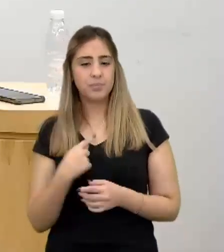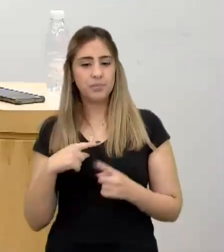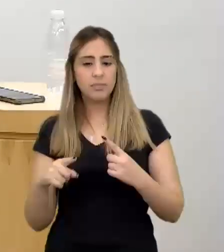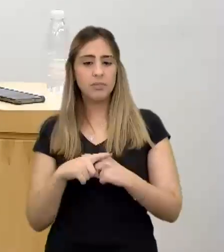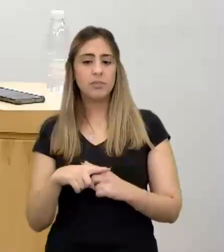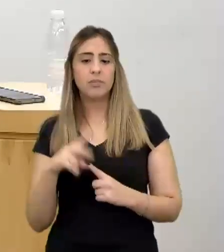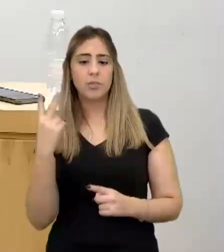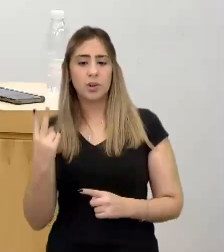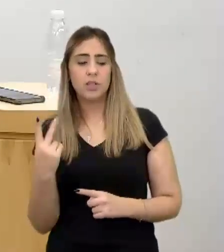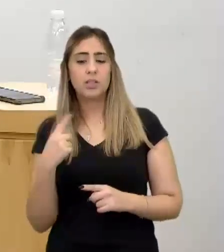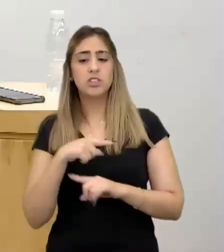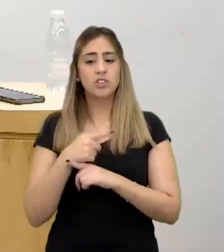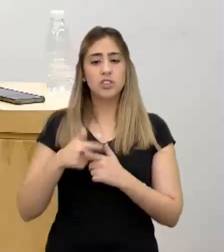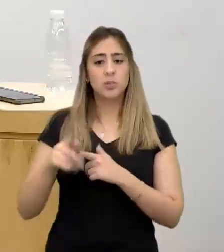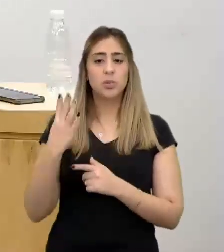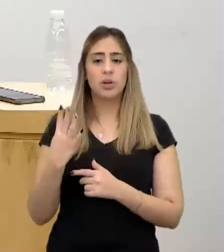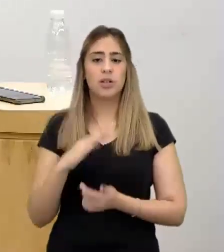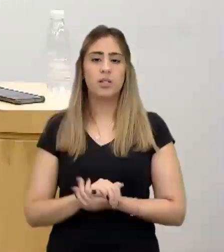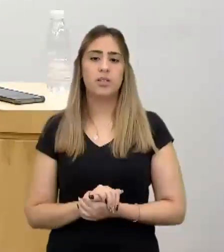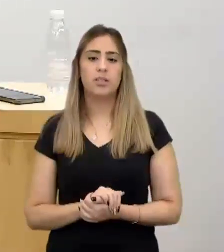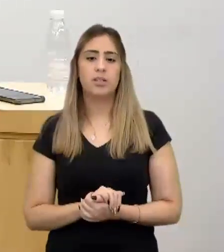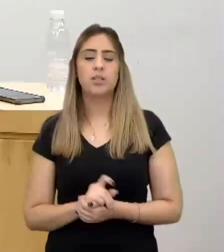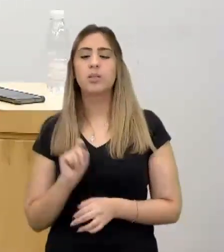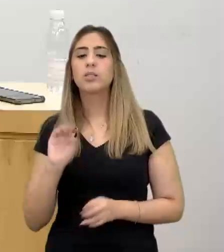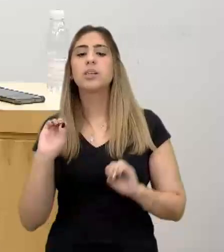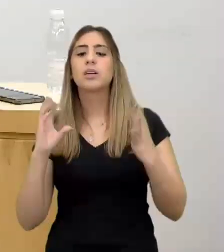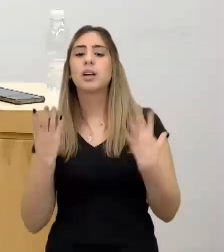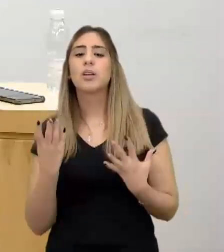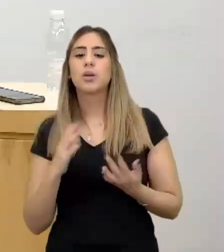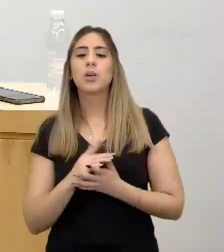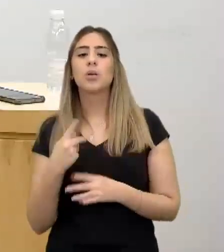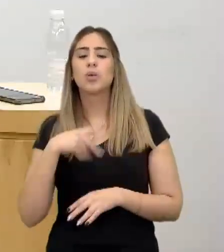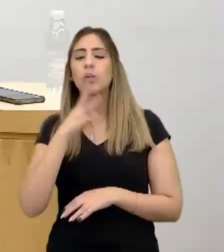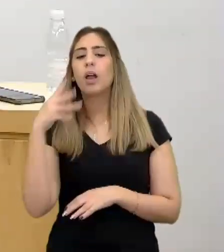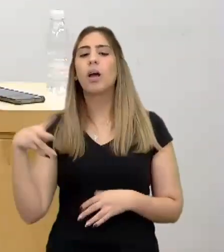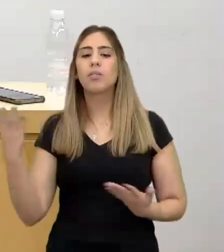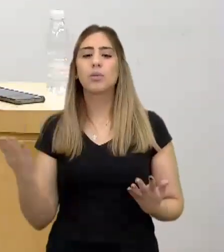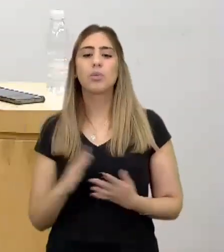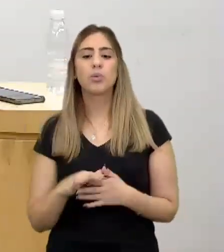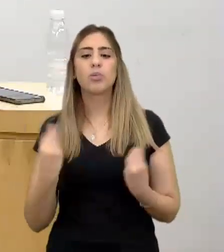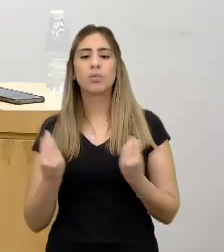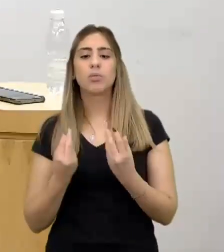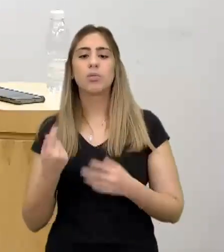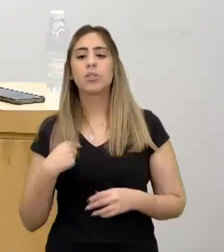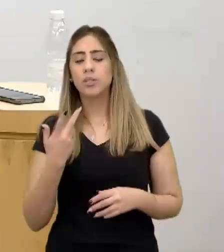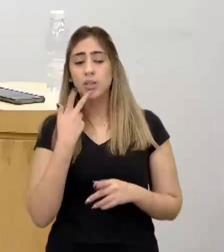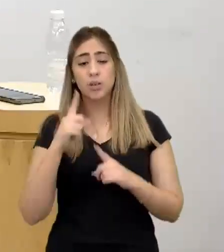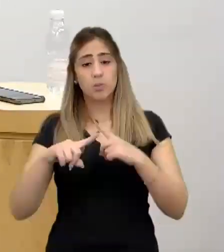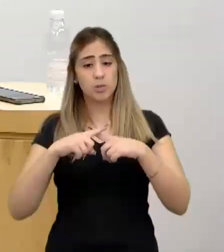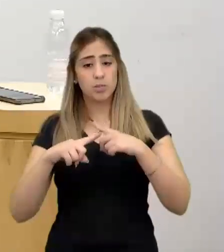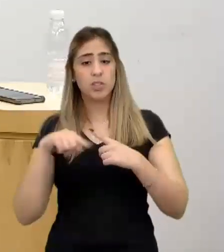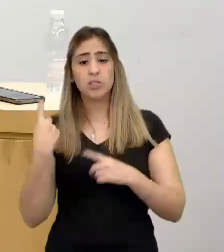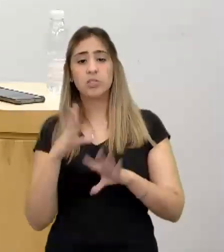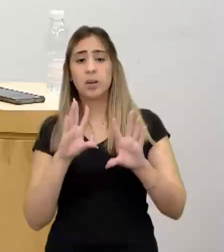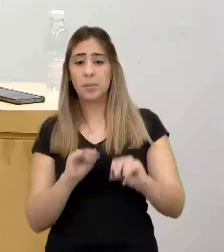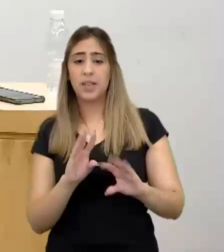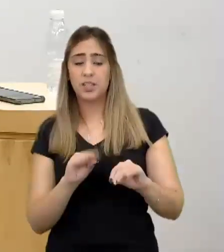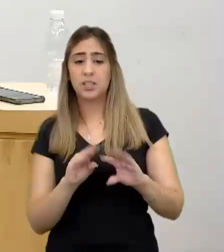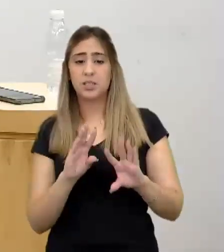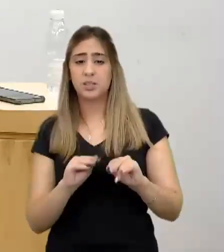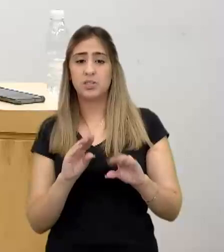multiplicar por 2 e dividir por 4. Isso. Que será que acontece com o gráfico? Então, quando a gente fala em multiplicar, a gente está mexendo